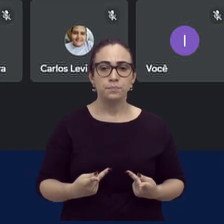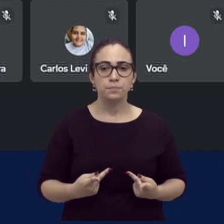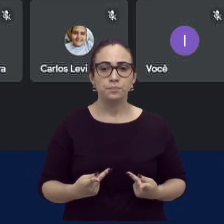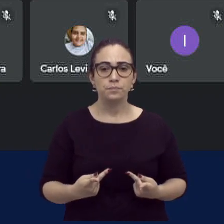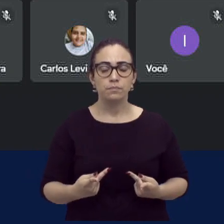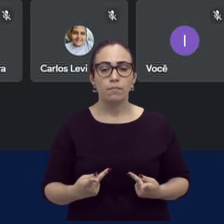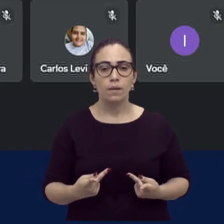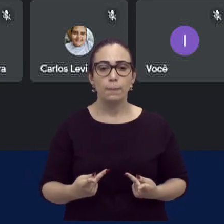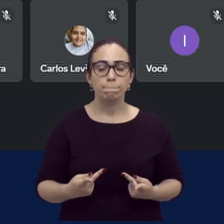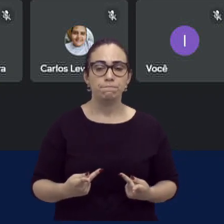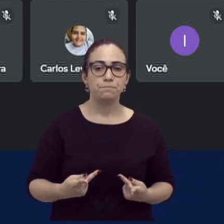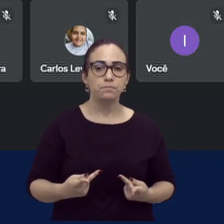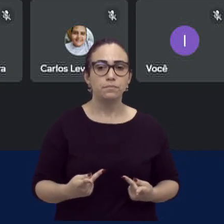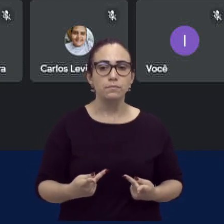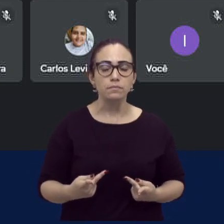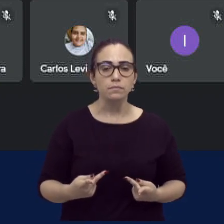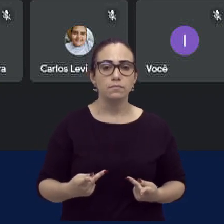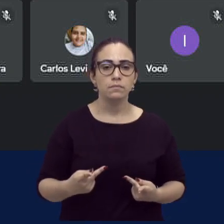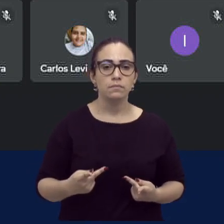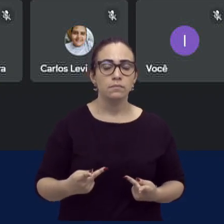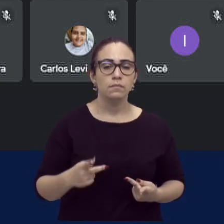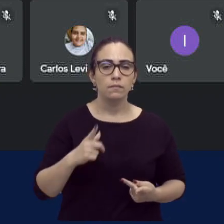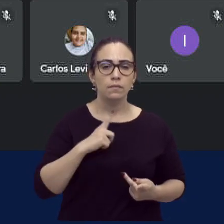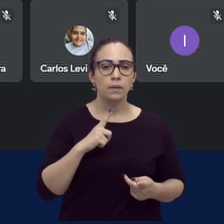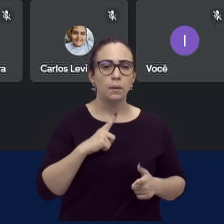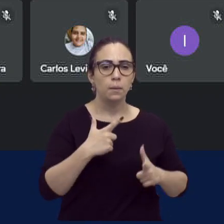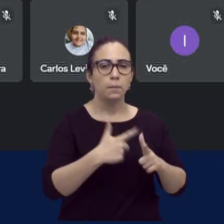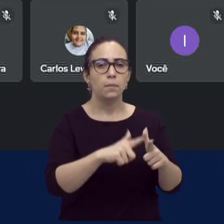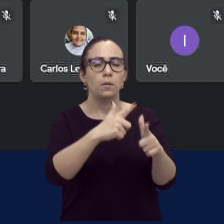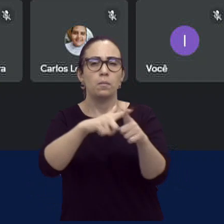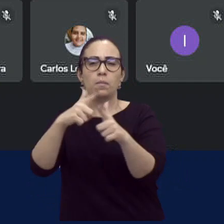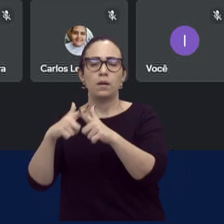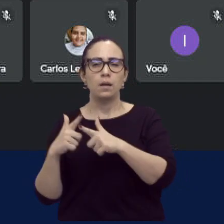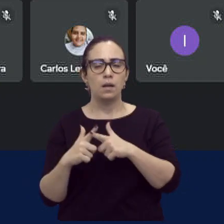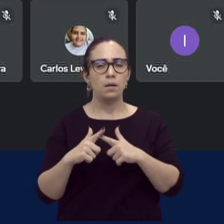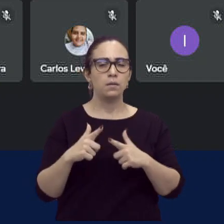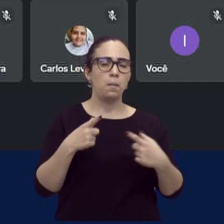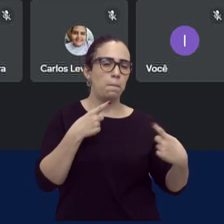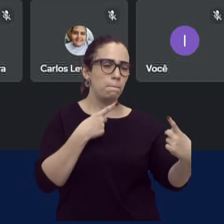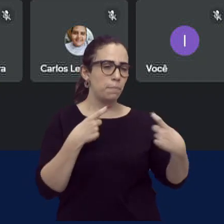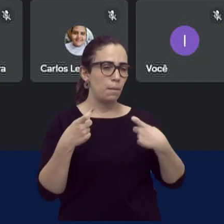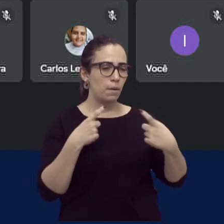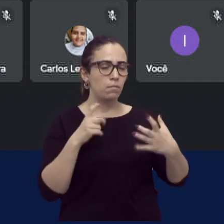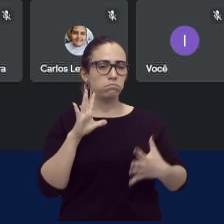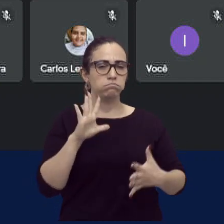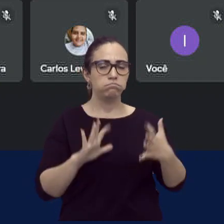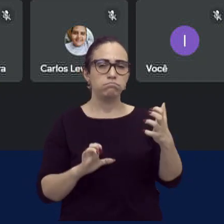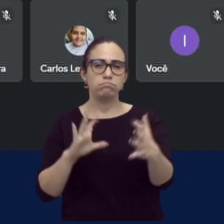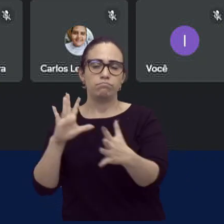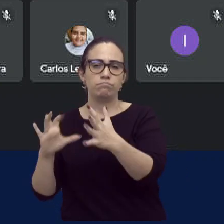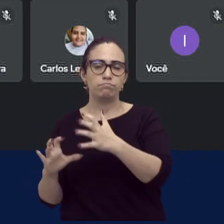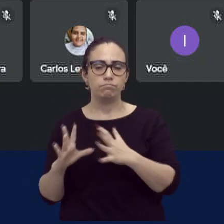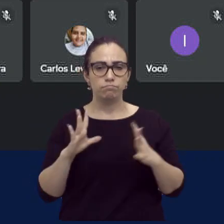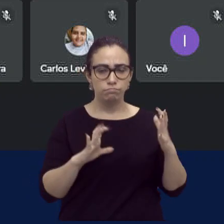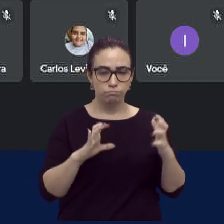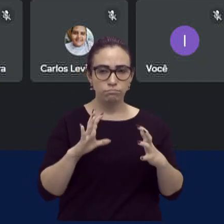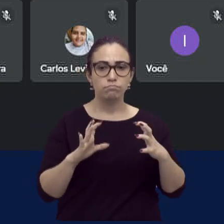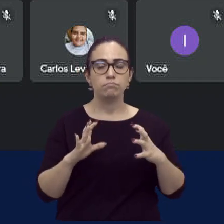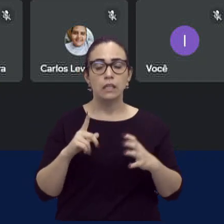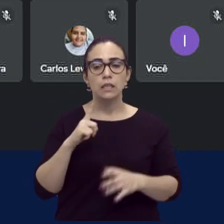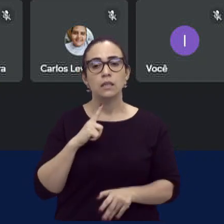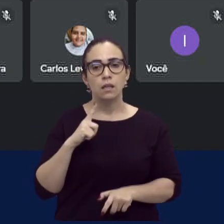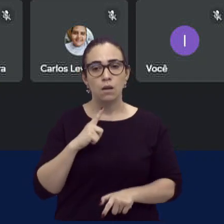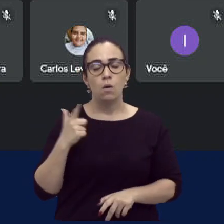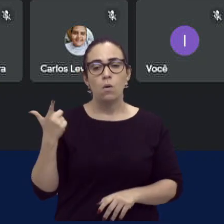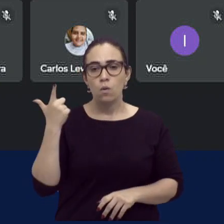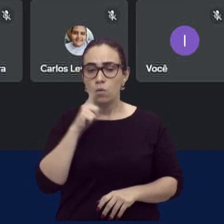assim, as piores condições, que seriam os conflitos armados, mesmo neste contexto, a gente se